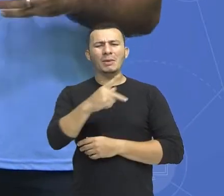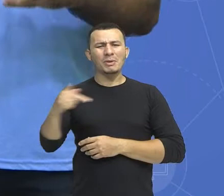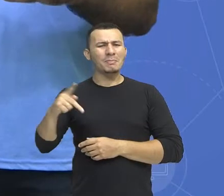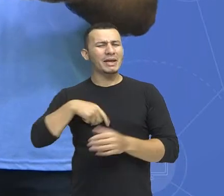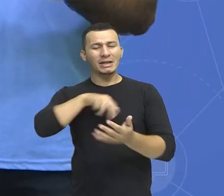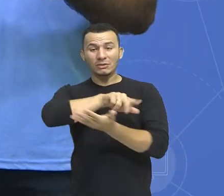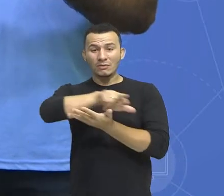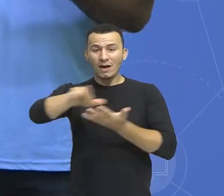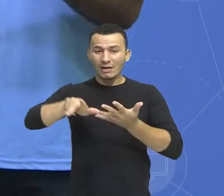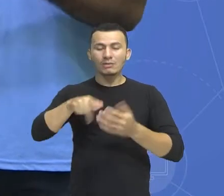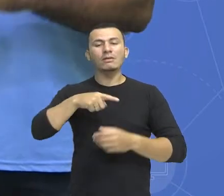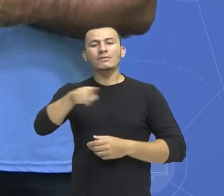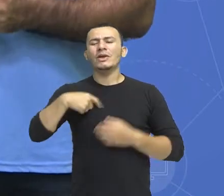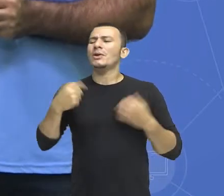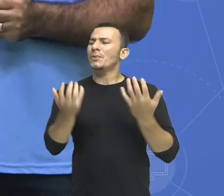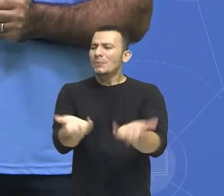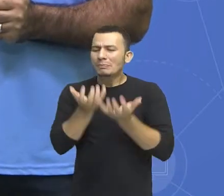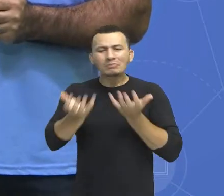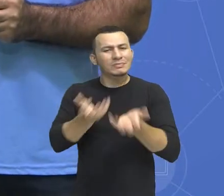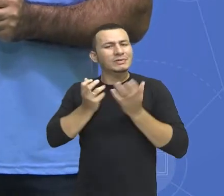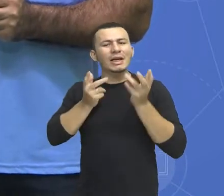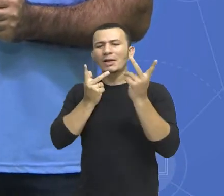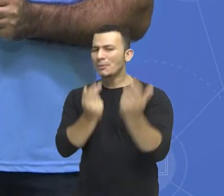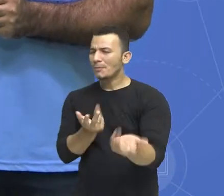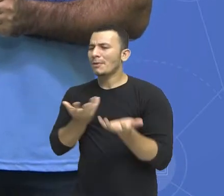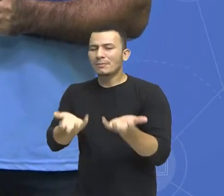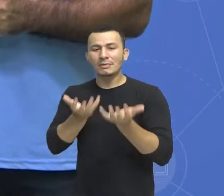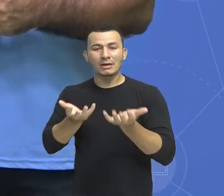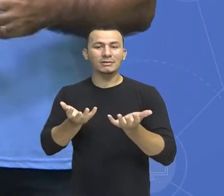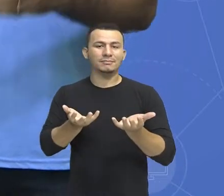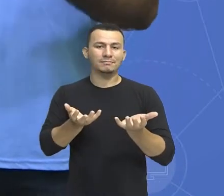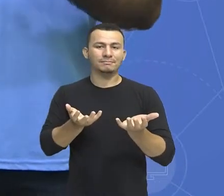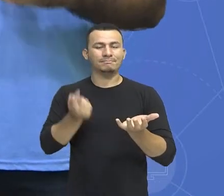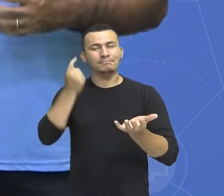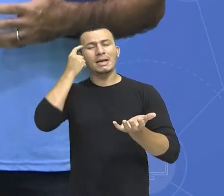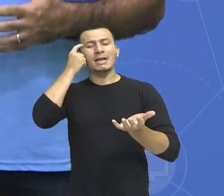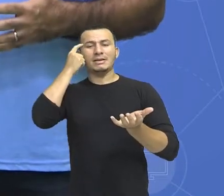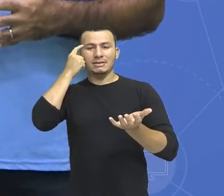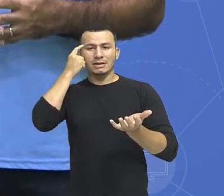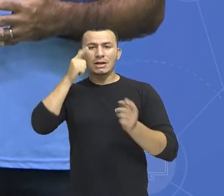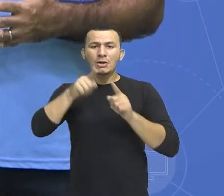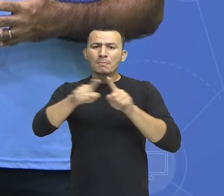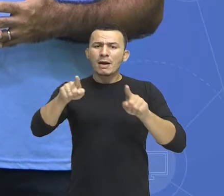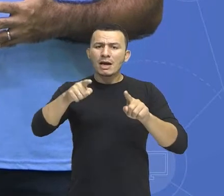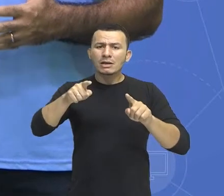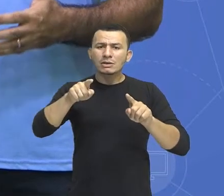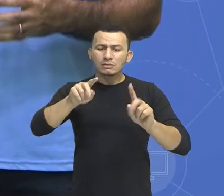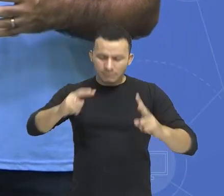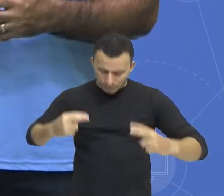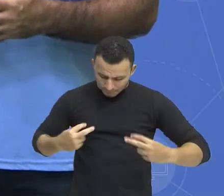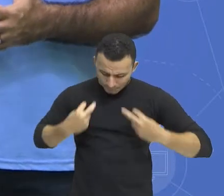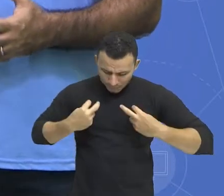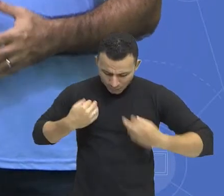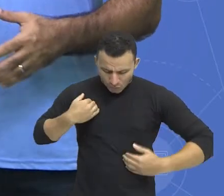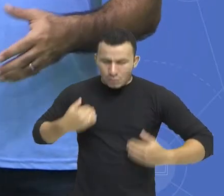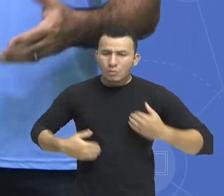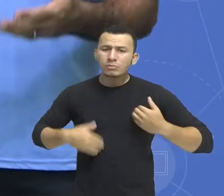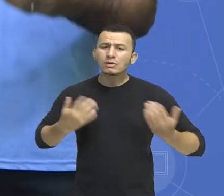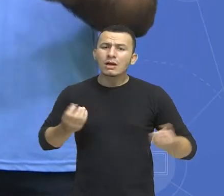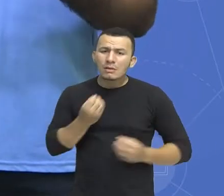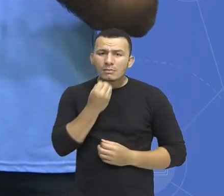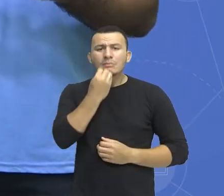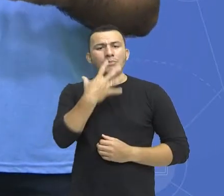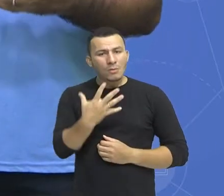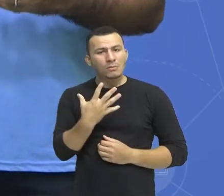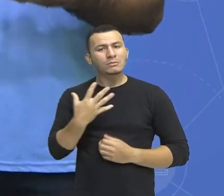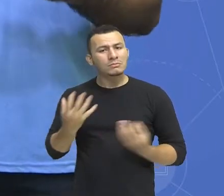e aí você pensou, eu quero ser assim também. Sendo que você já tem um corpo que é perfeito para você, você já